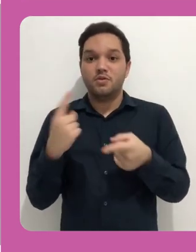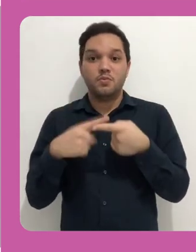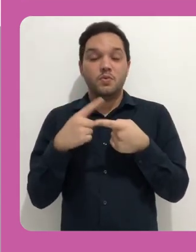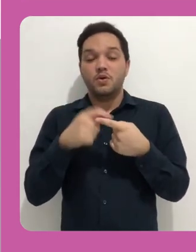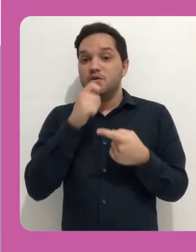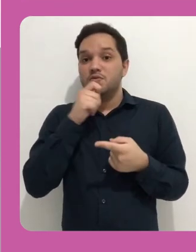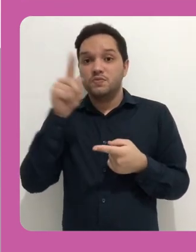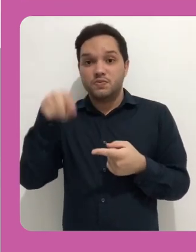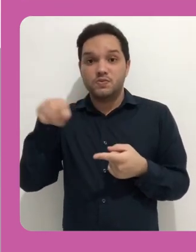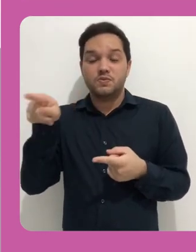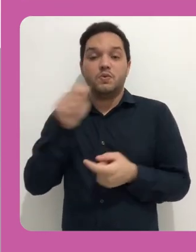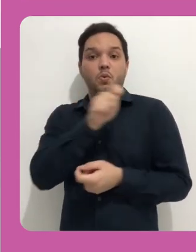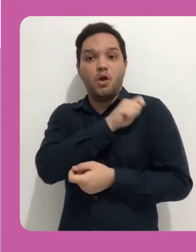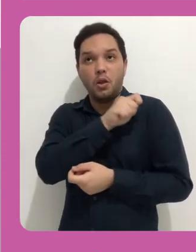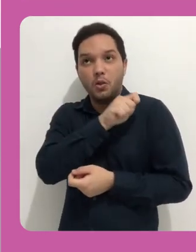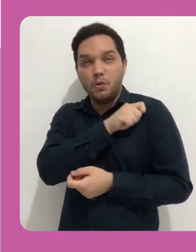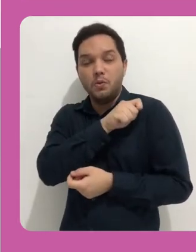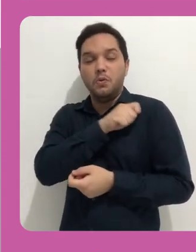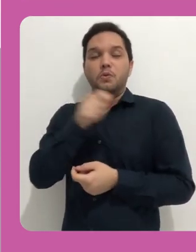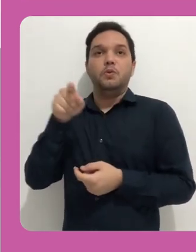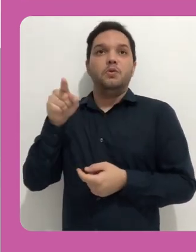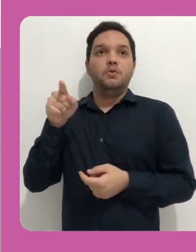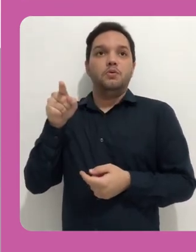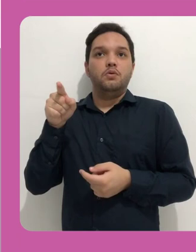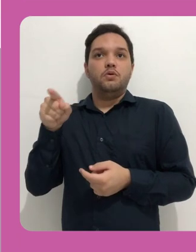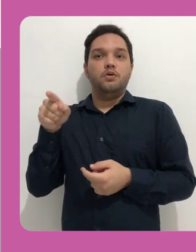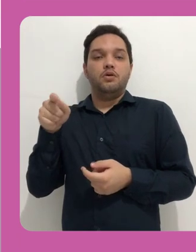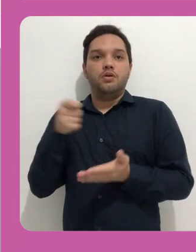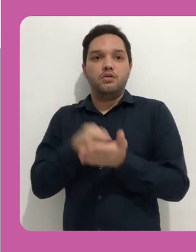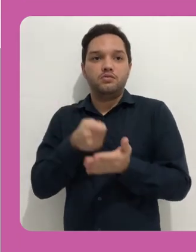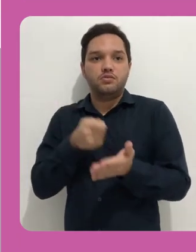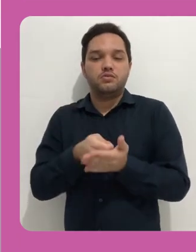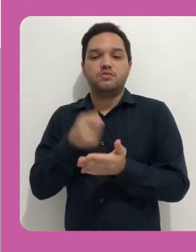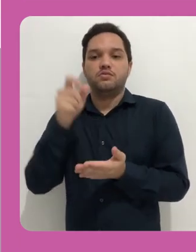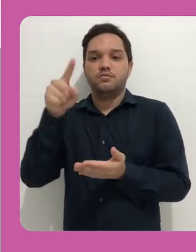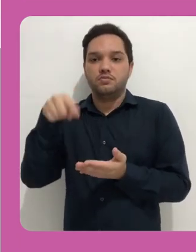enviado, porque eu não marquei a opção que o aluno deveria